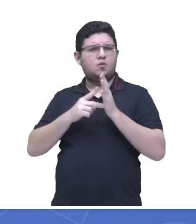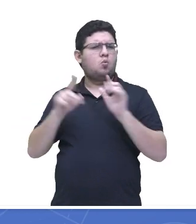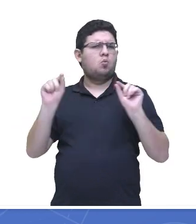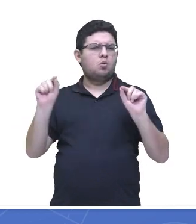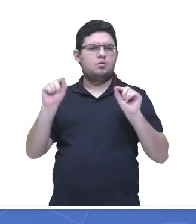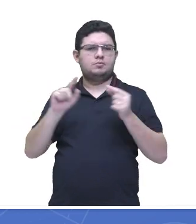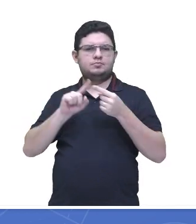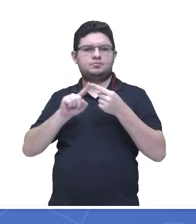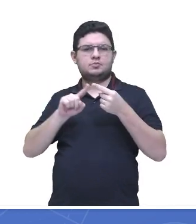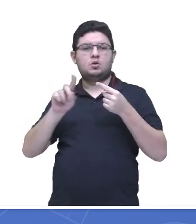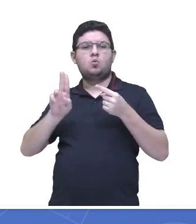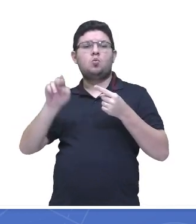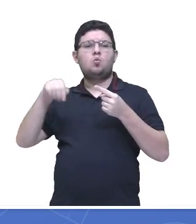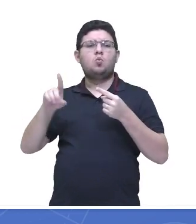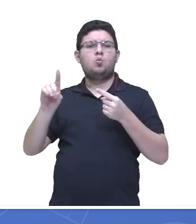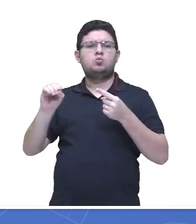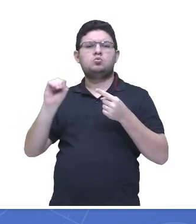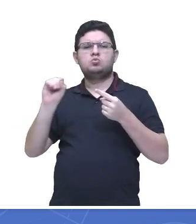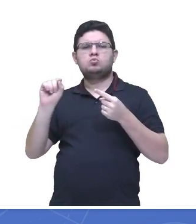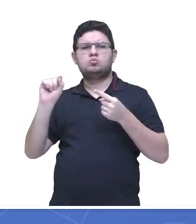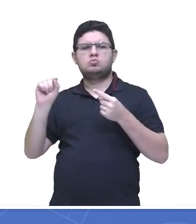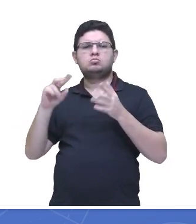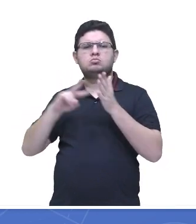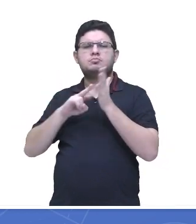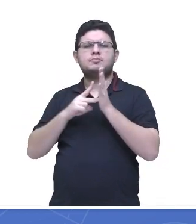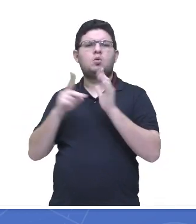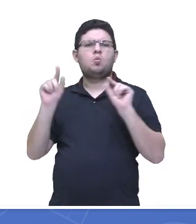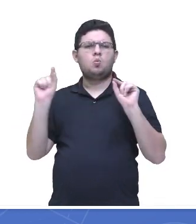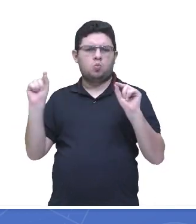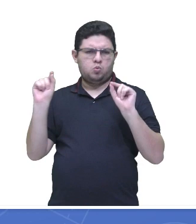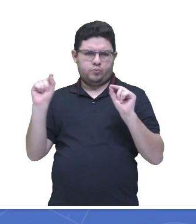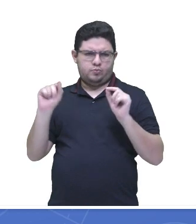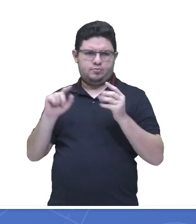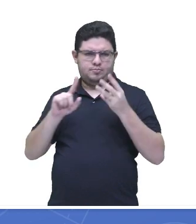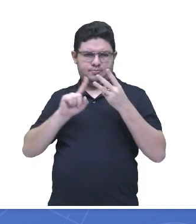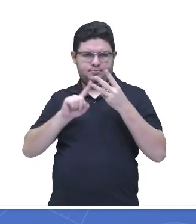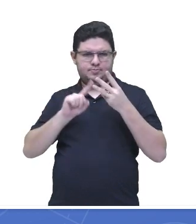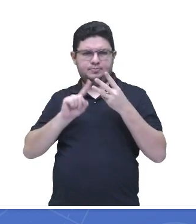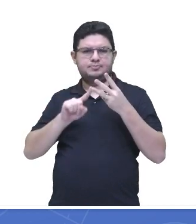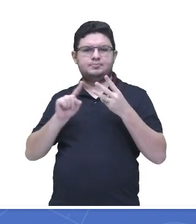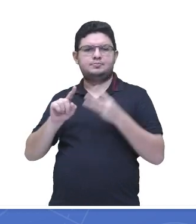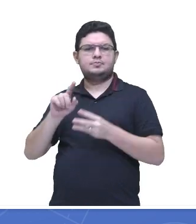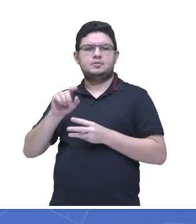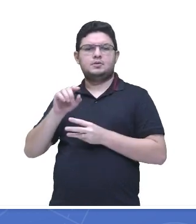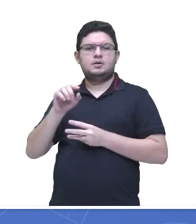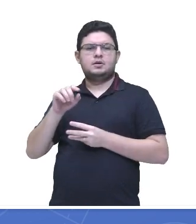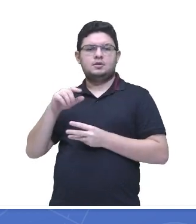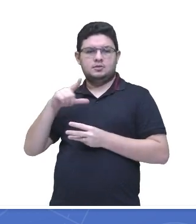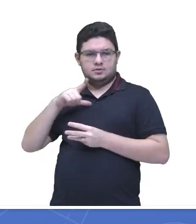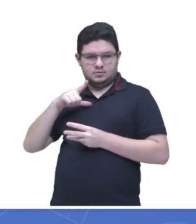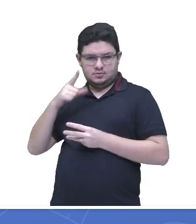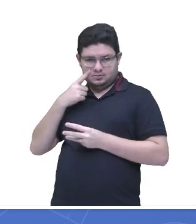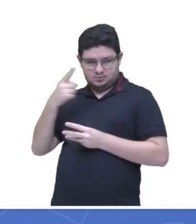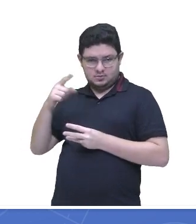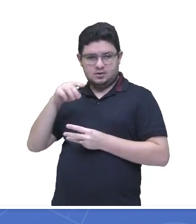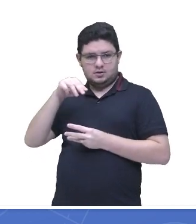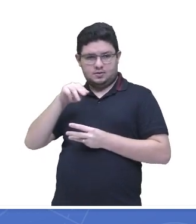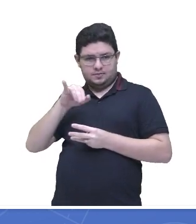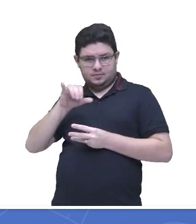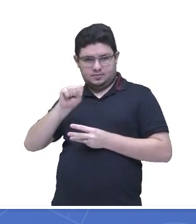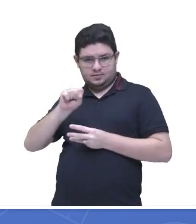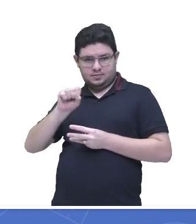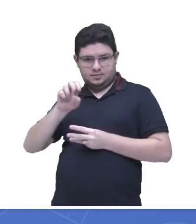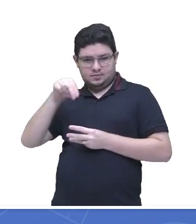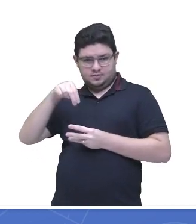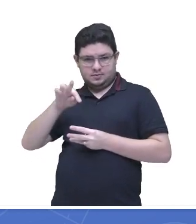fazer. Undo, eu utilizei aqui o né? E a number three eu tenho interpret, que é interpretar, e misinterpret. O que